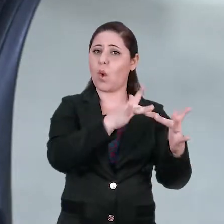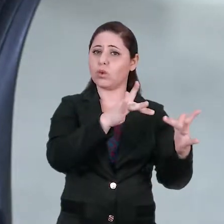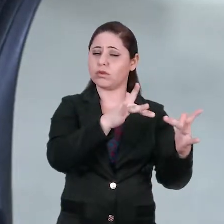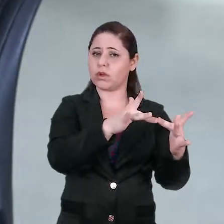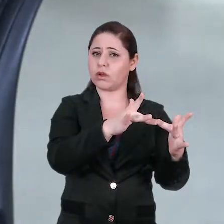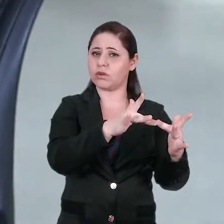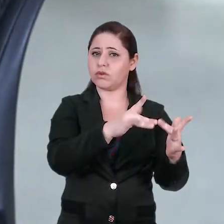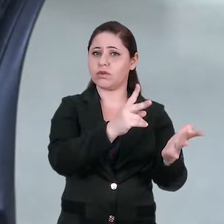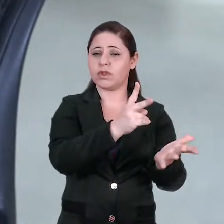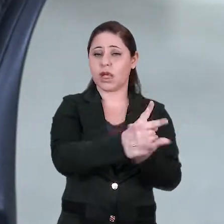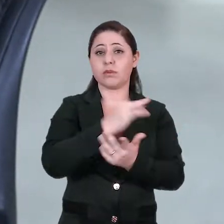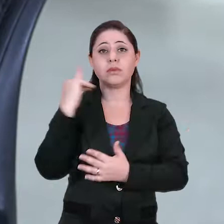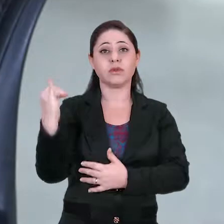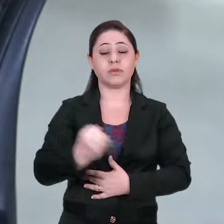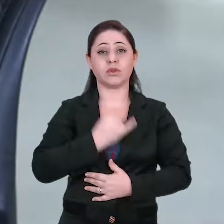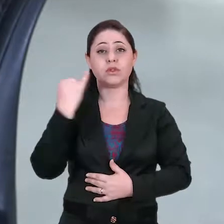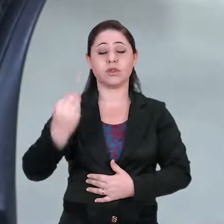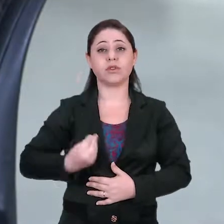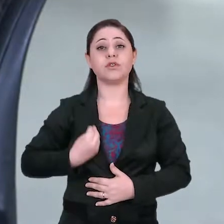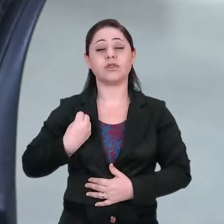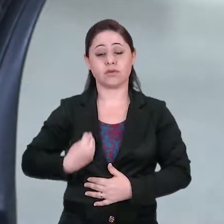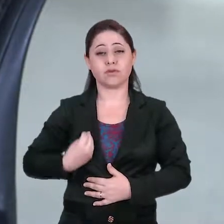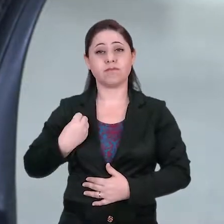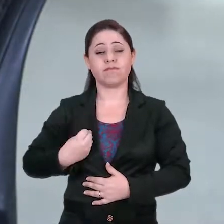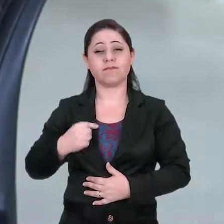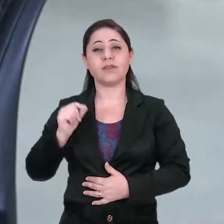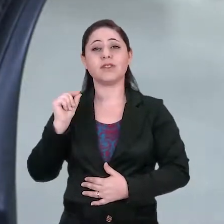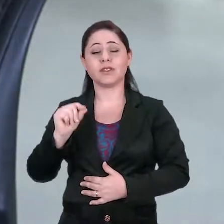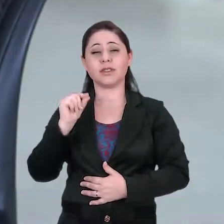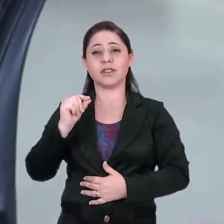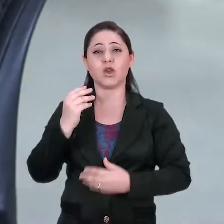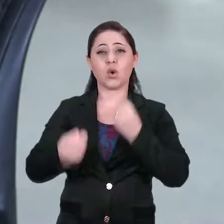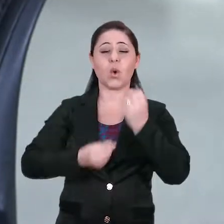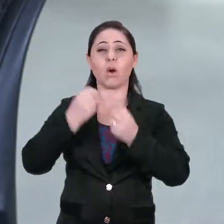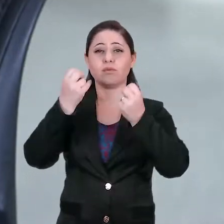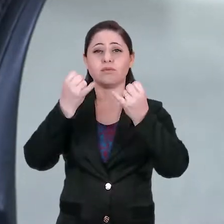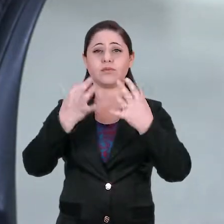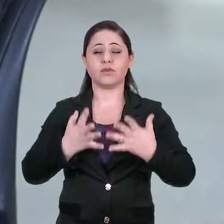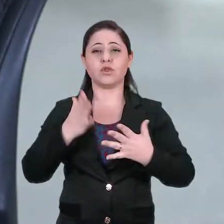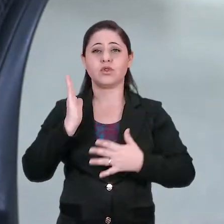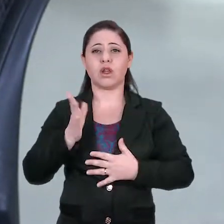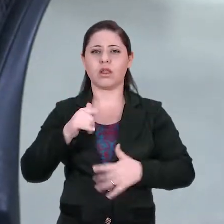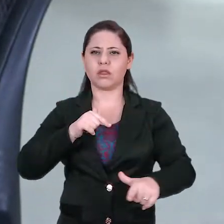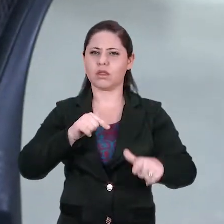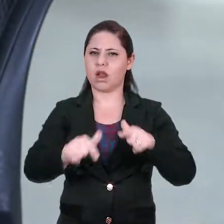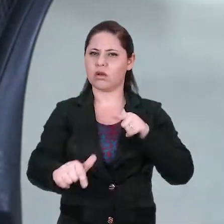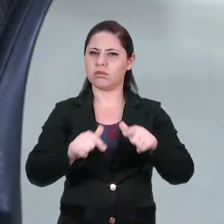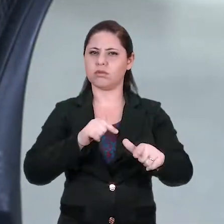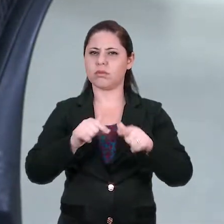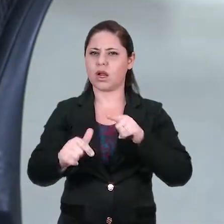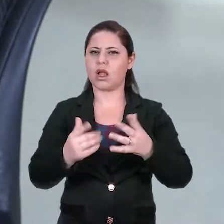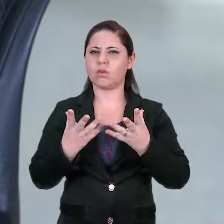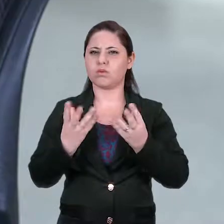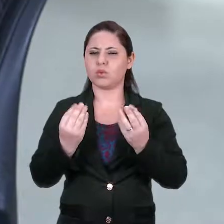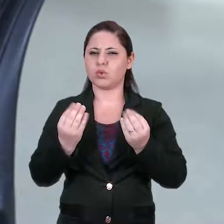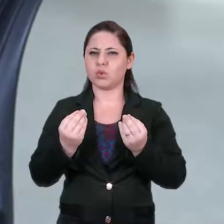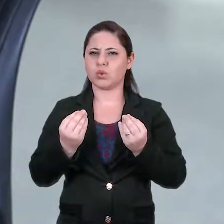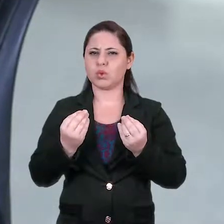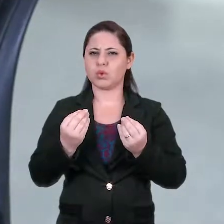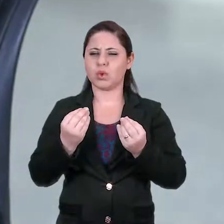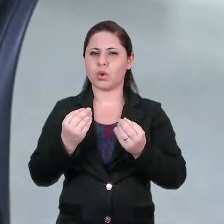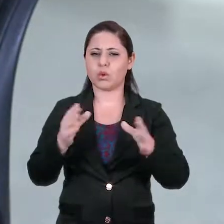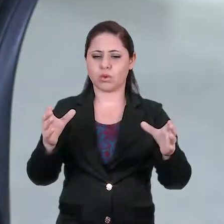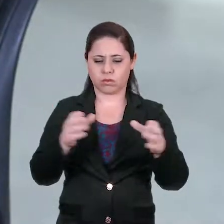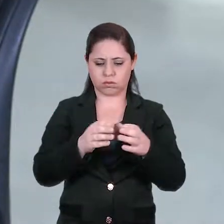Paraguai. Esse contato foi muito importante na minha vida. Tanto que, como eu lhe disse, trabalhei